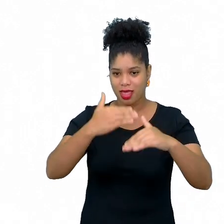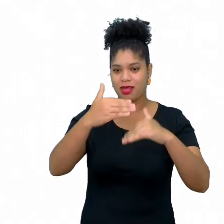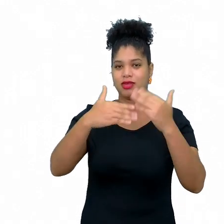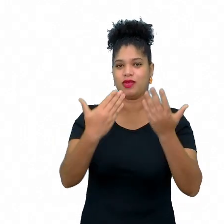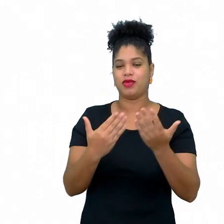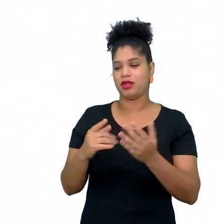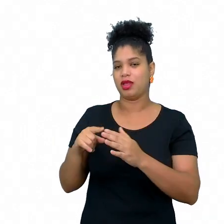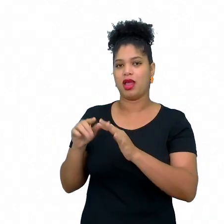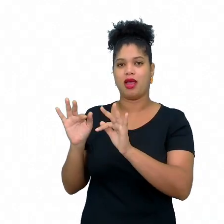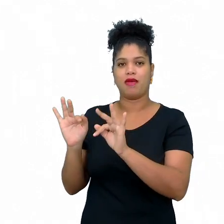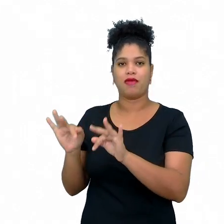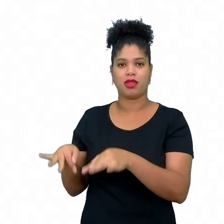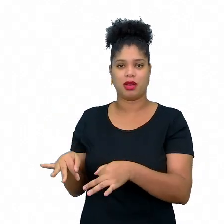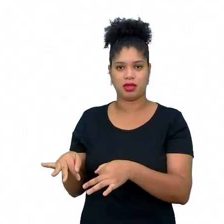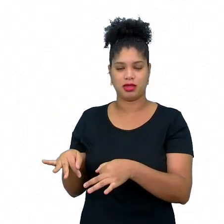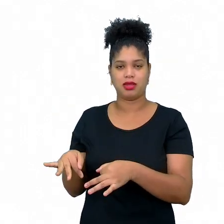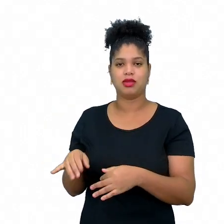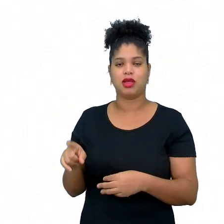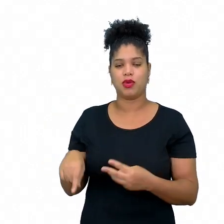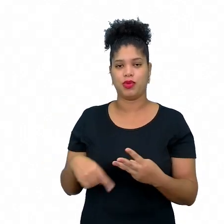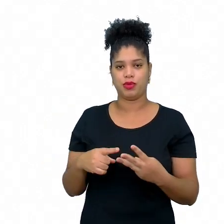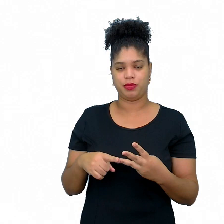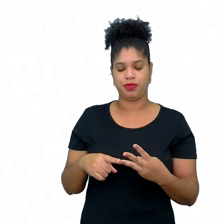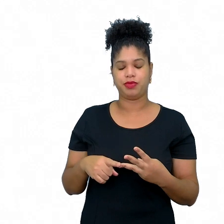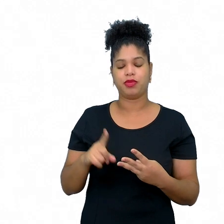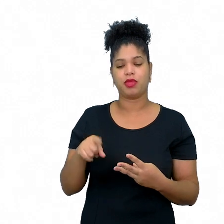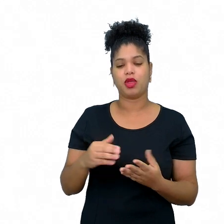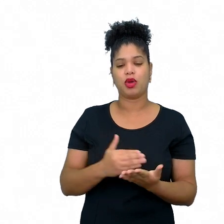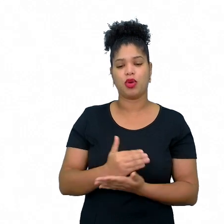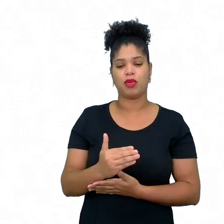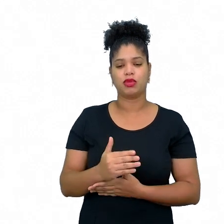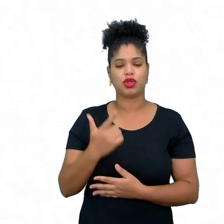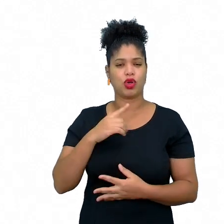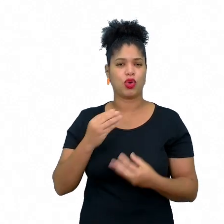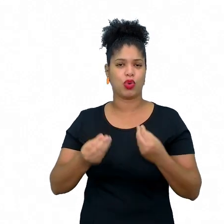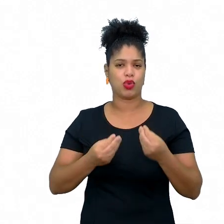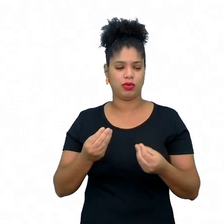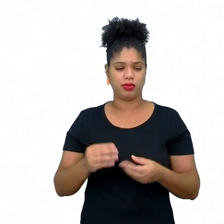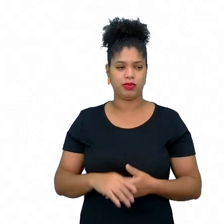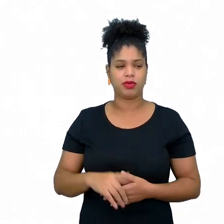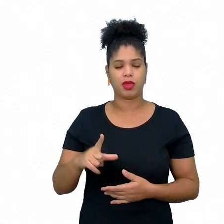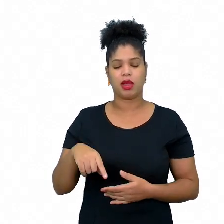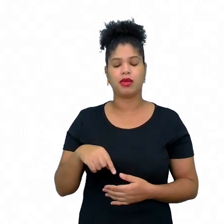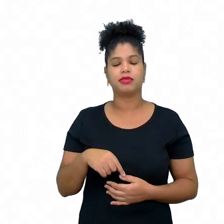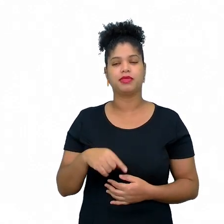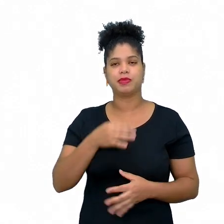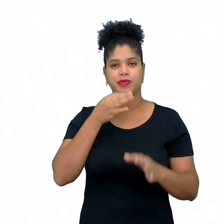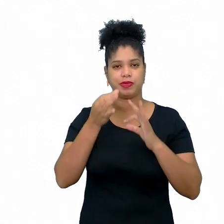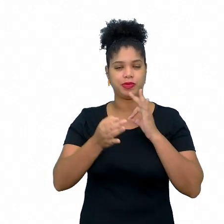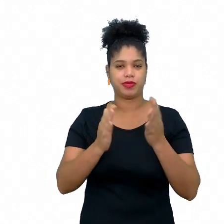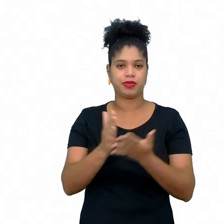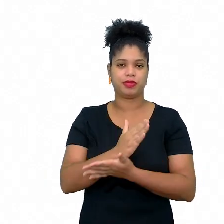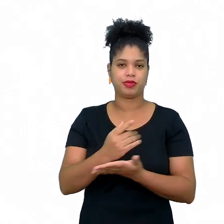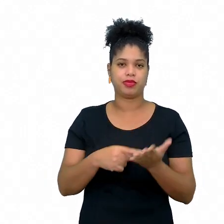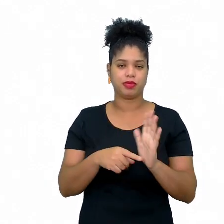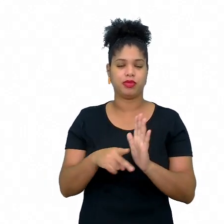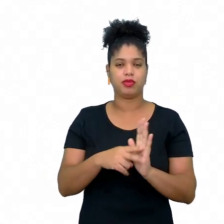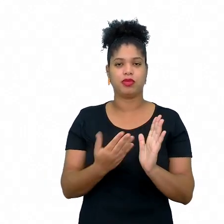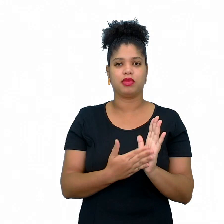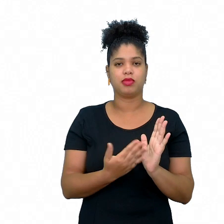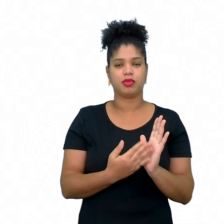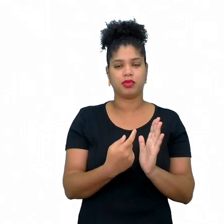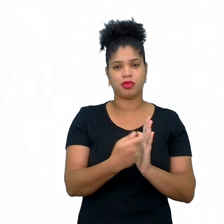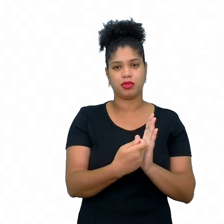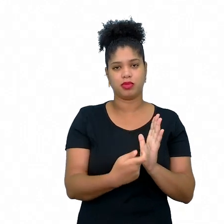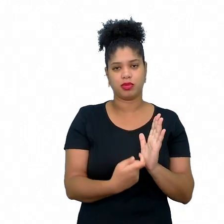desenvolvendo e também o finalizando. Nesse momento do iniciando, você tem aquelas observações no caderno do